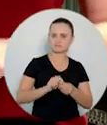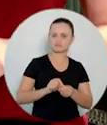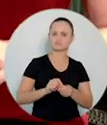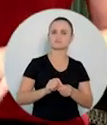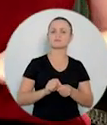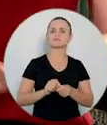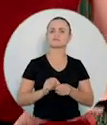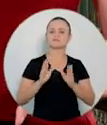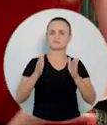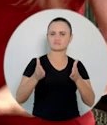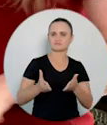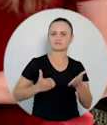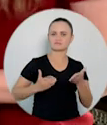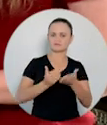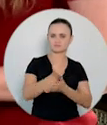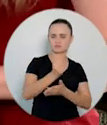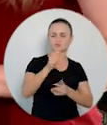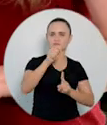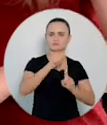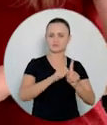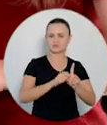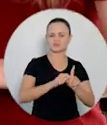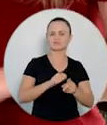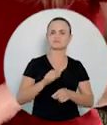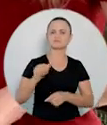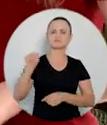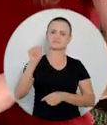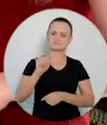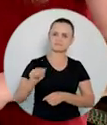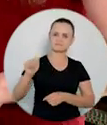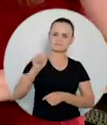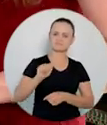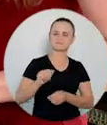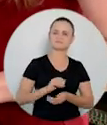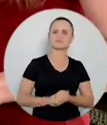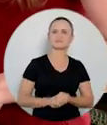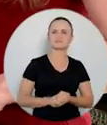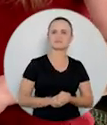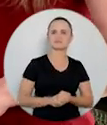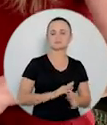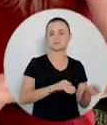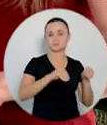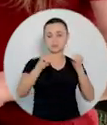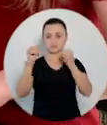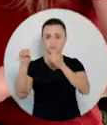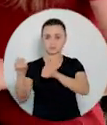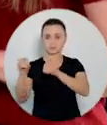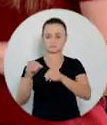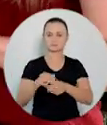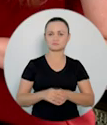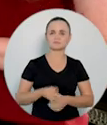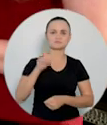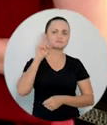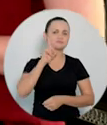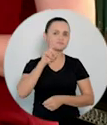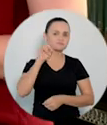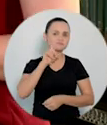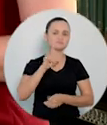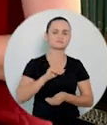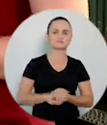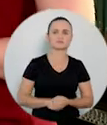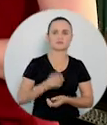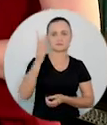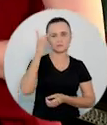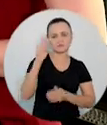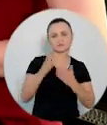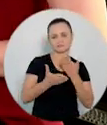agosto ele deixa a cadeira dele aqui no escritório, né, doutor? Para poder ocupar os bancos lá da universidade. E quais resultados o senhor quer trazer